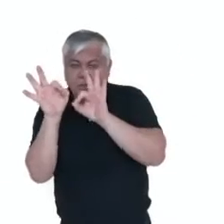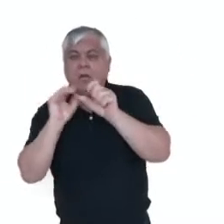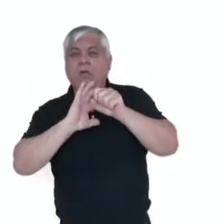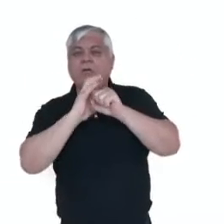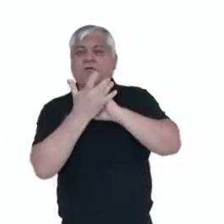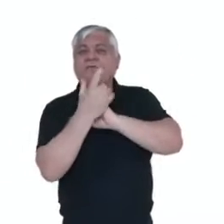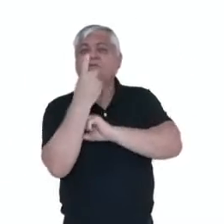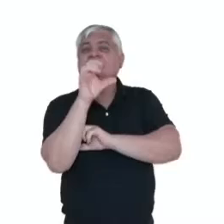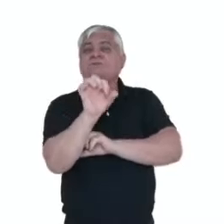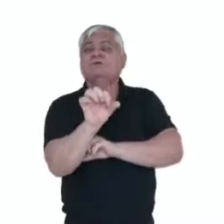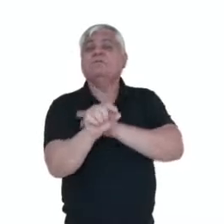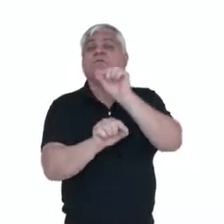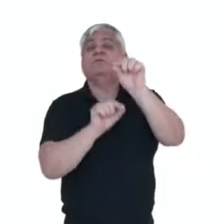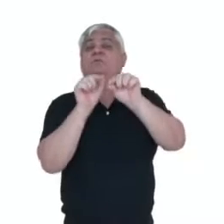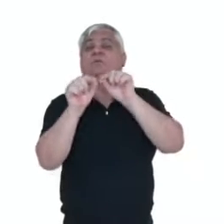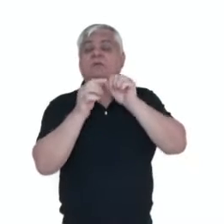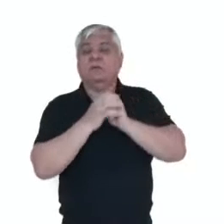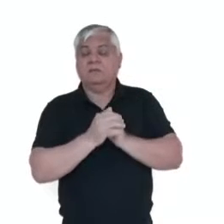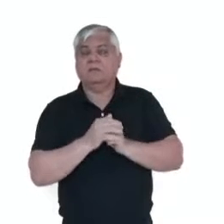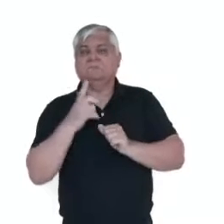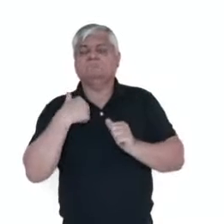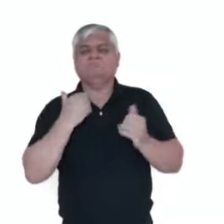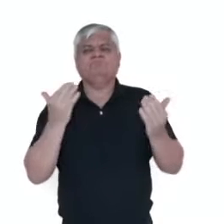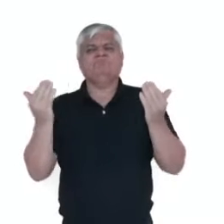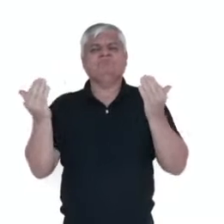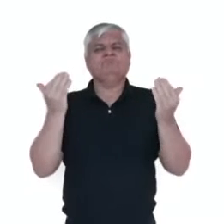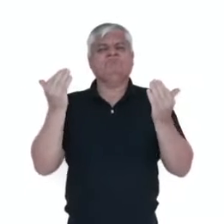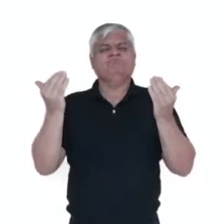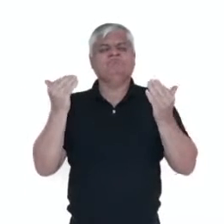Covid-19 nos dá a chance de fazer um balanço dos riscos que